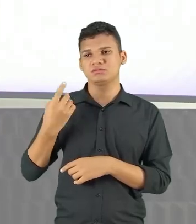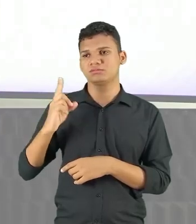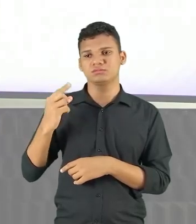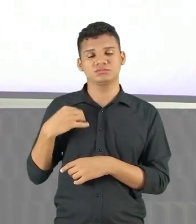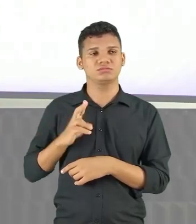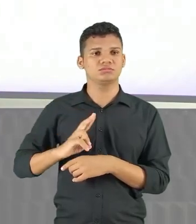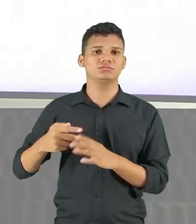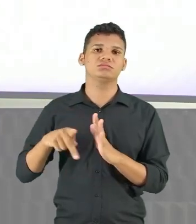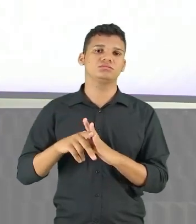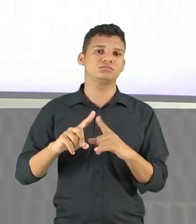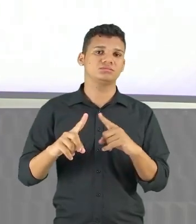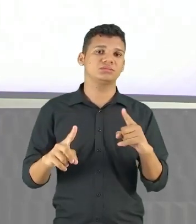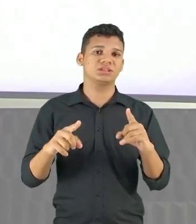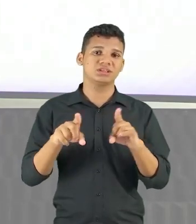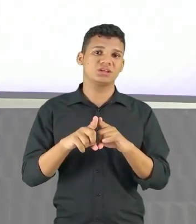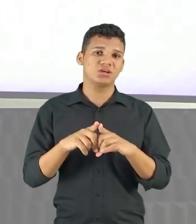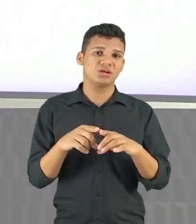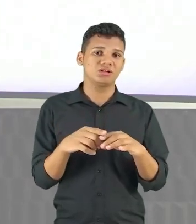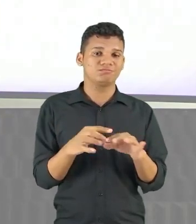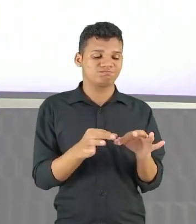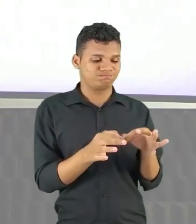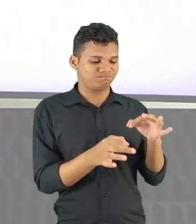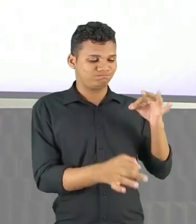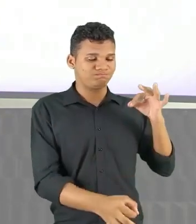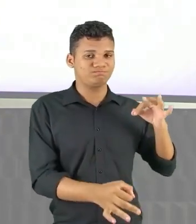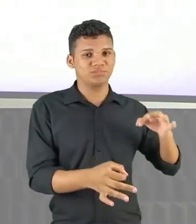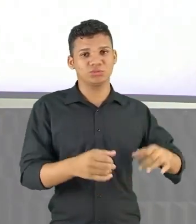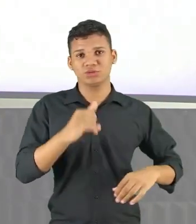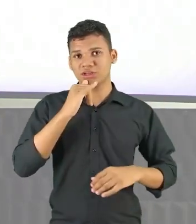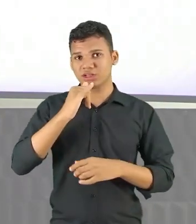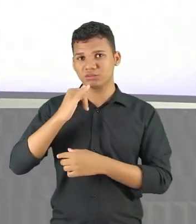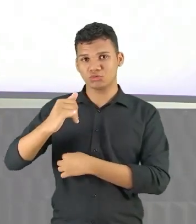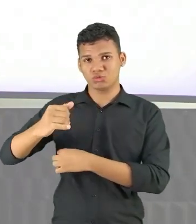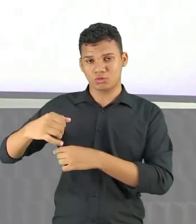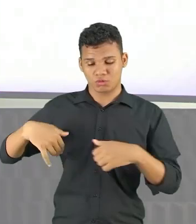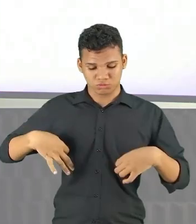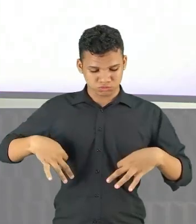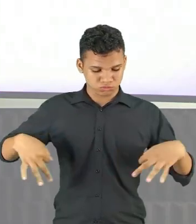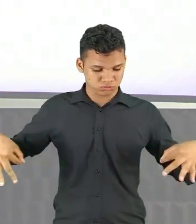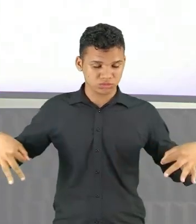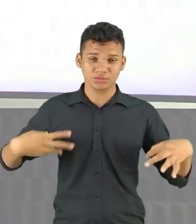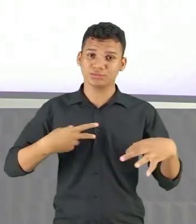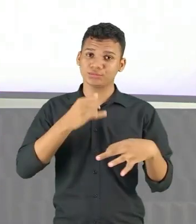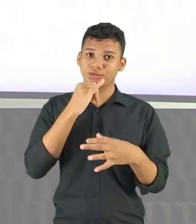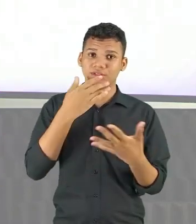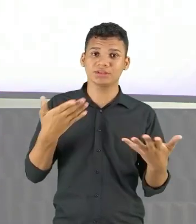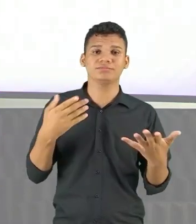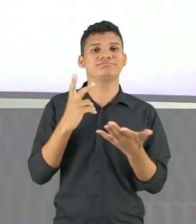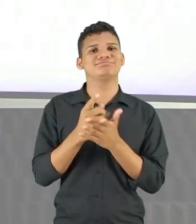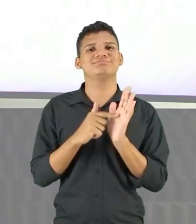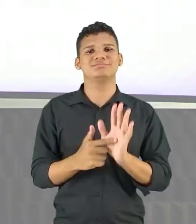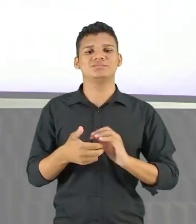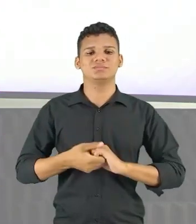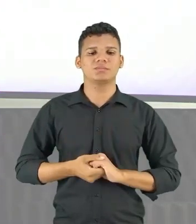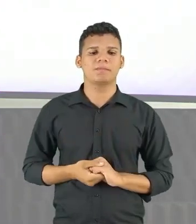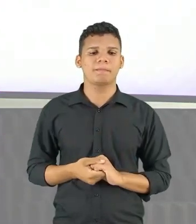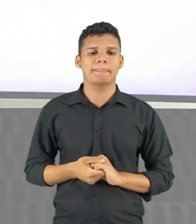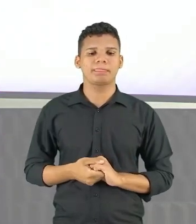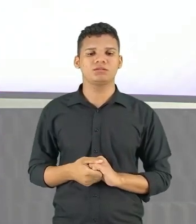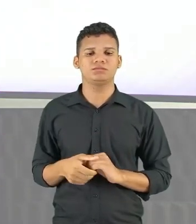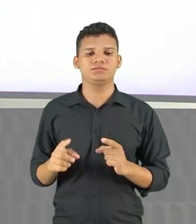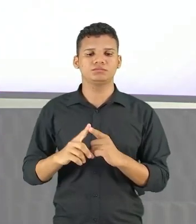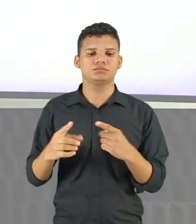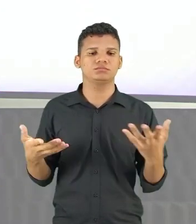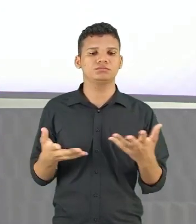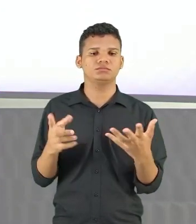corpo, sobrava nos sovacos. Então essa descrição até é meio que um tom de cômico, né, que ele vem apresentando. E aí a gente